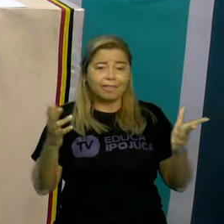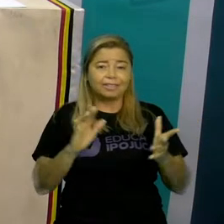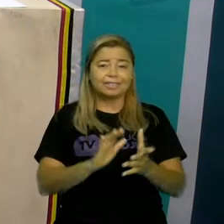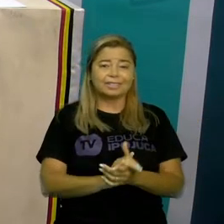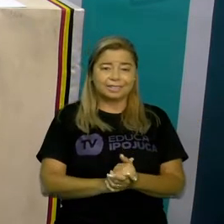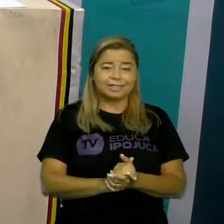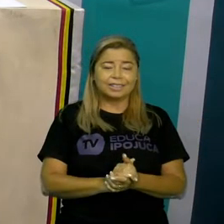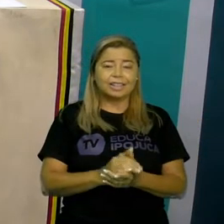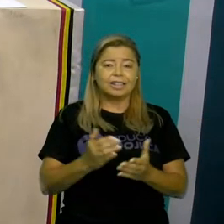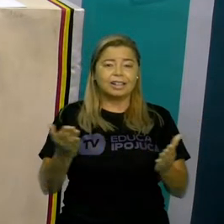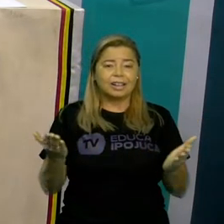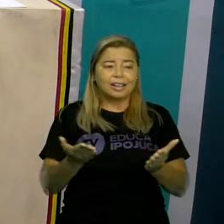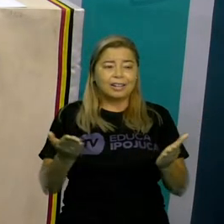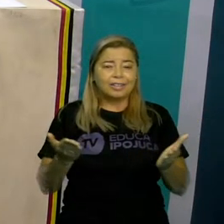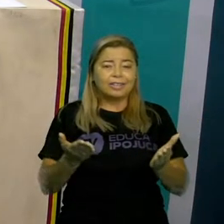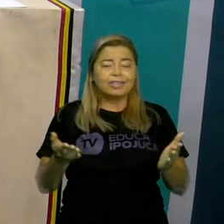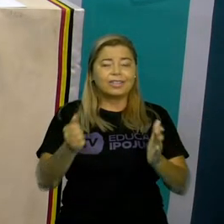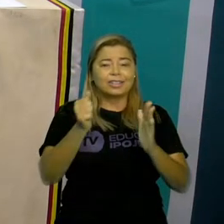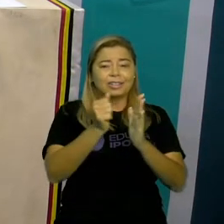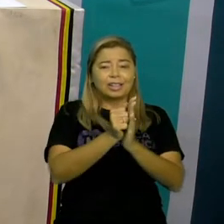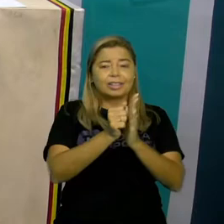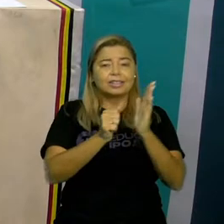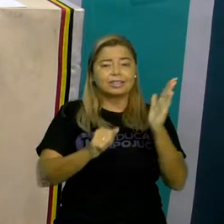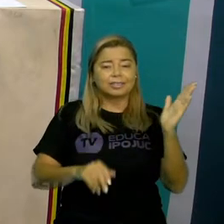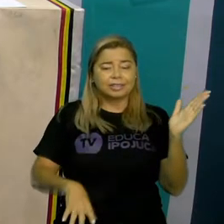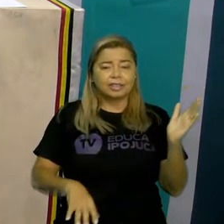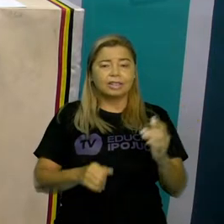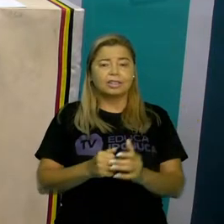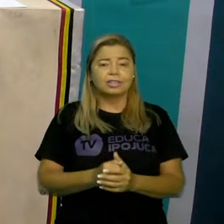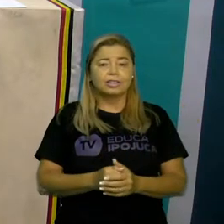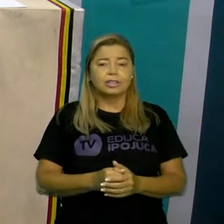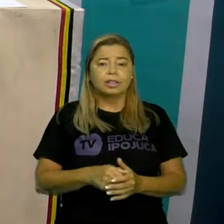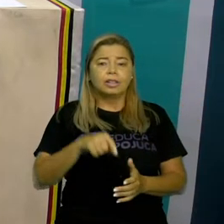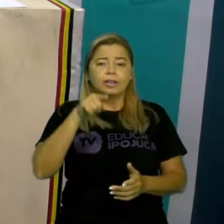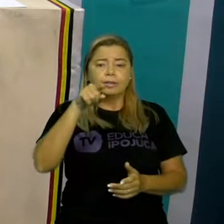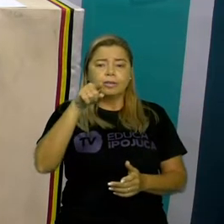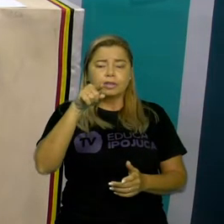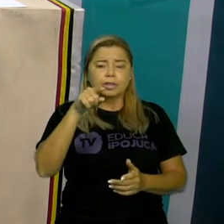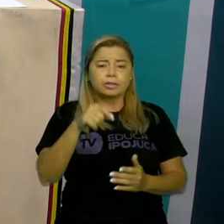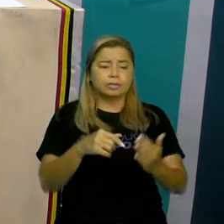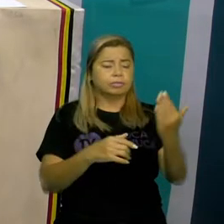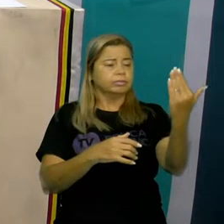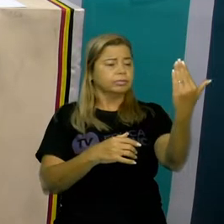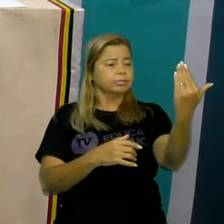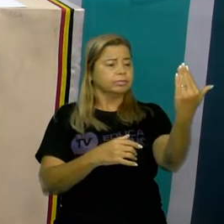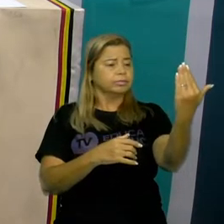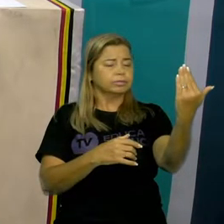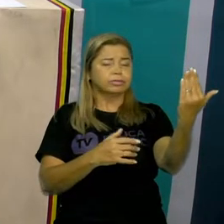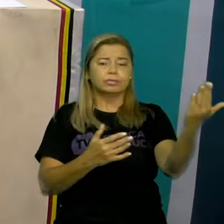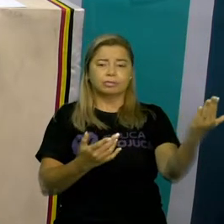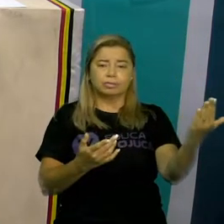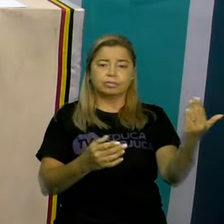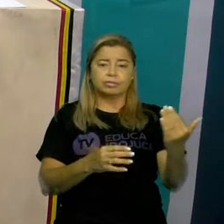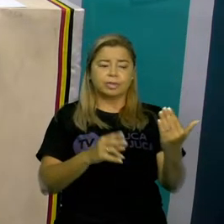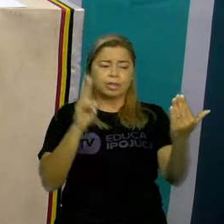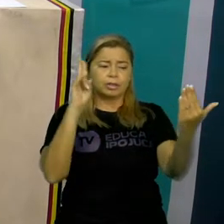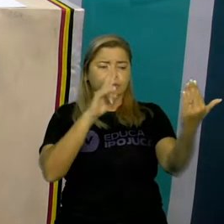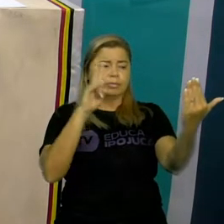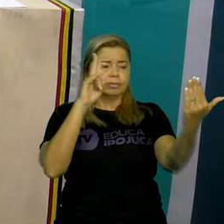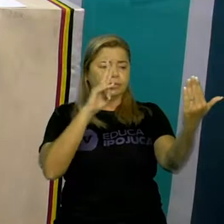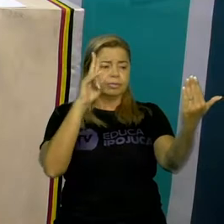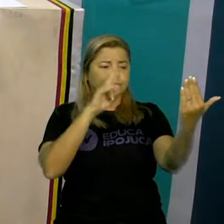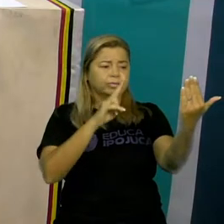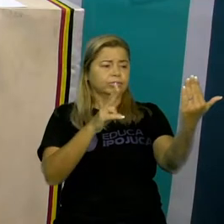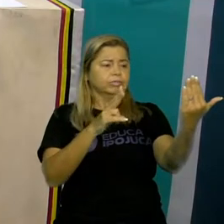nossa arte de hoje. Vocês vão, ó, para frente do espelho, tá certo? Vão se